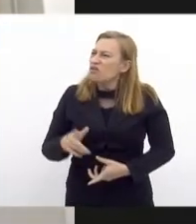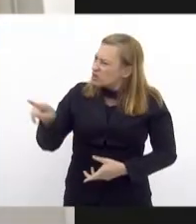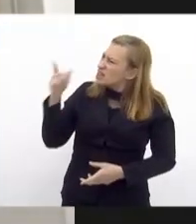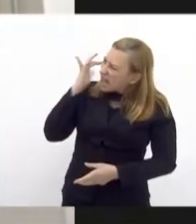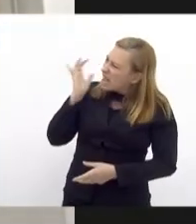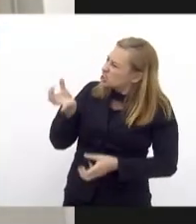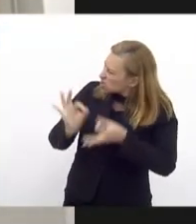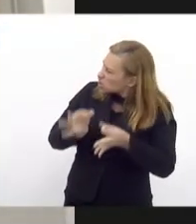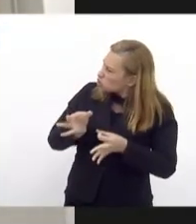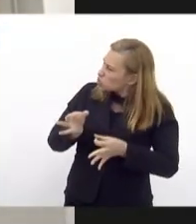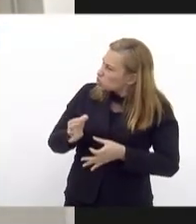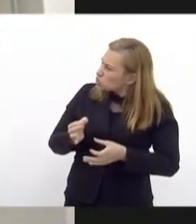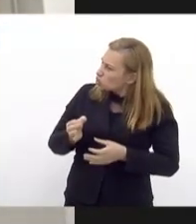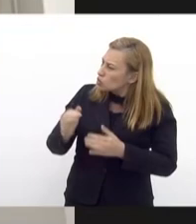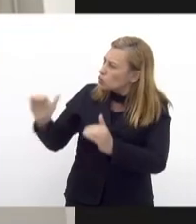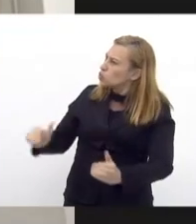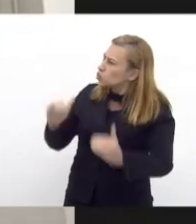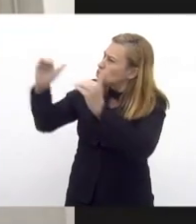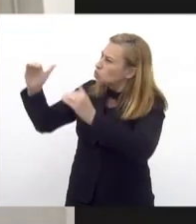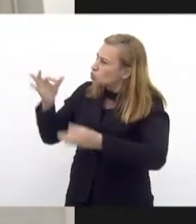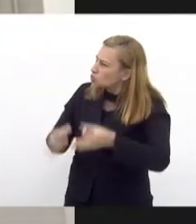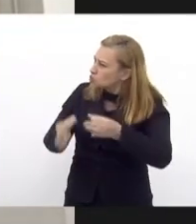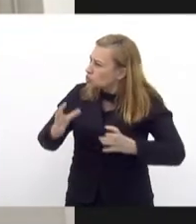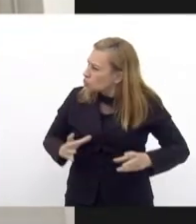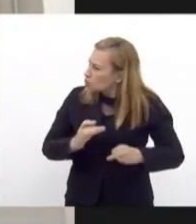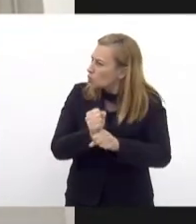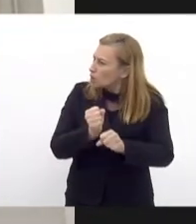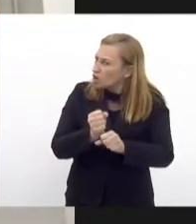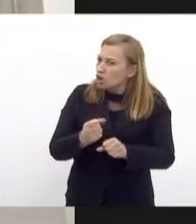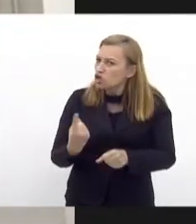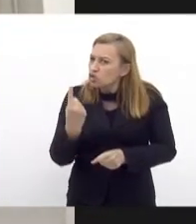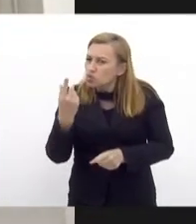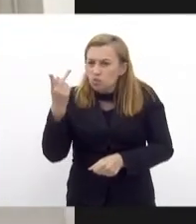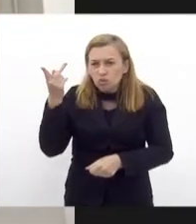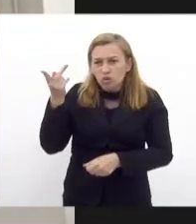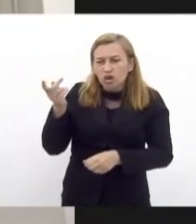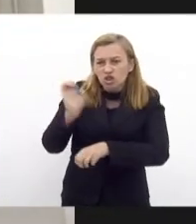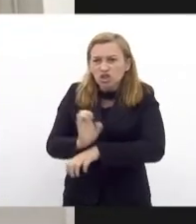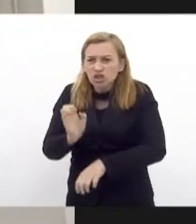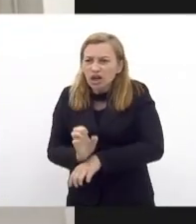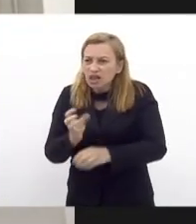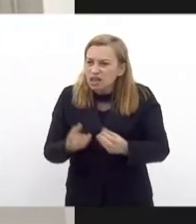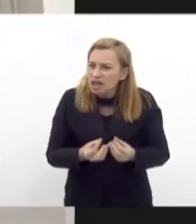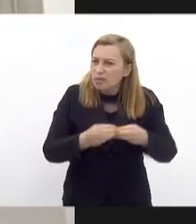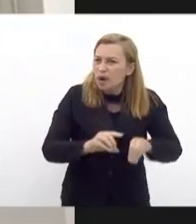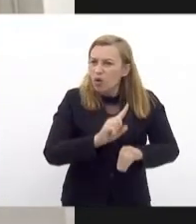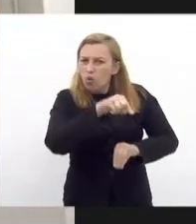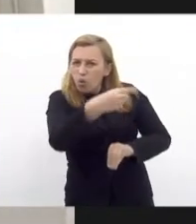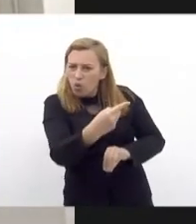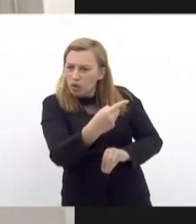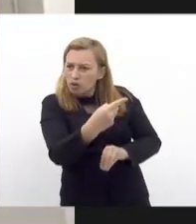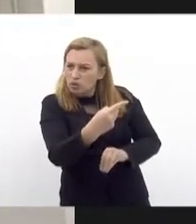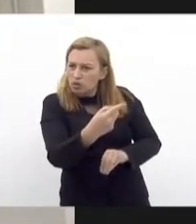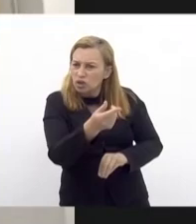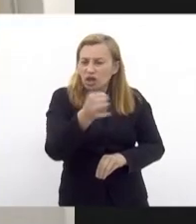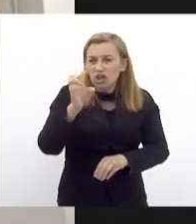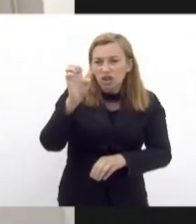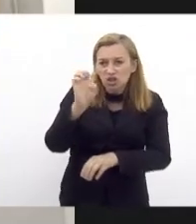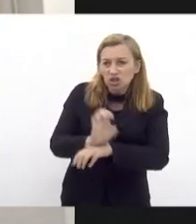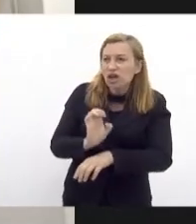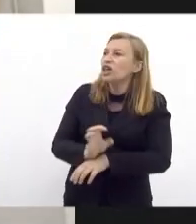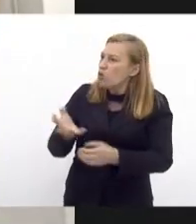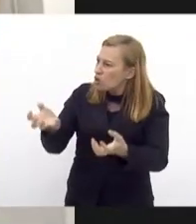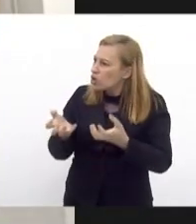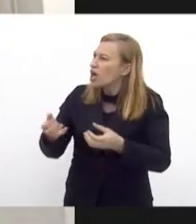que é justo o superintendente de tributação de um estado ter o poder de quebrar a economia de outro estado? Ele disse: justo não é não, mas que eu quebro,